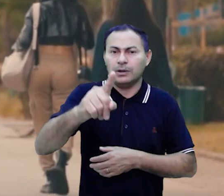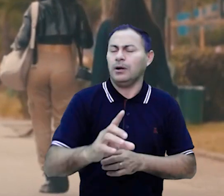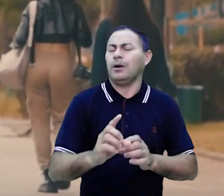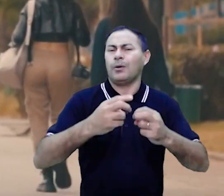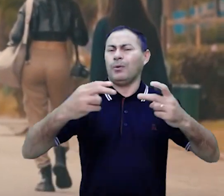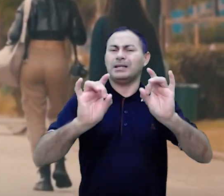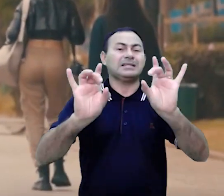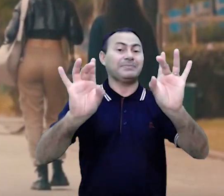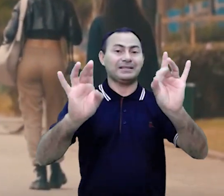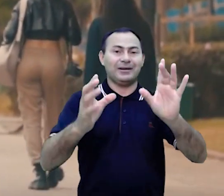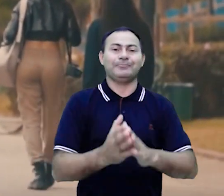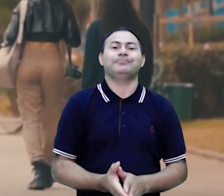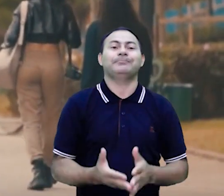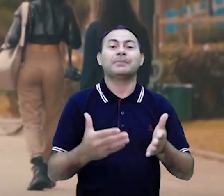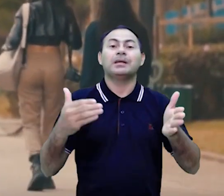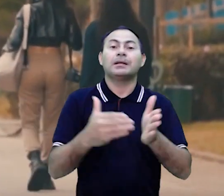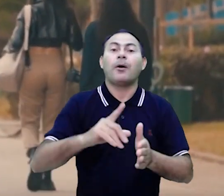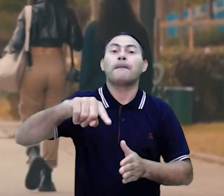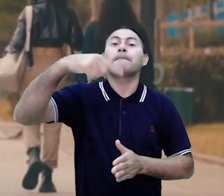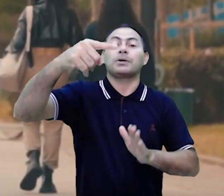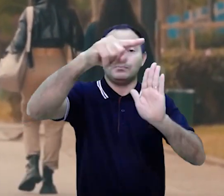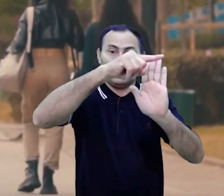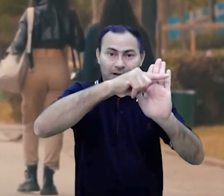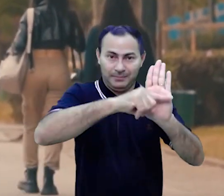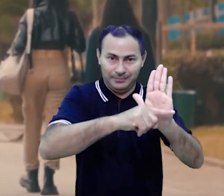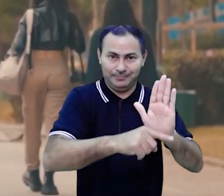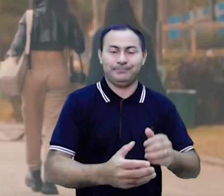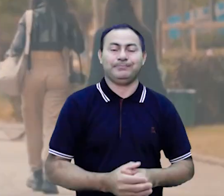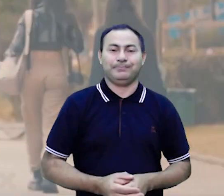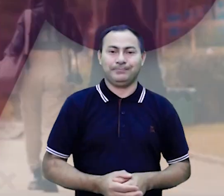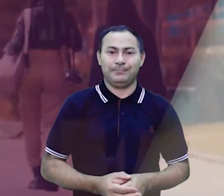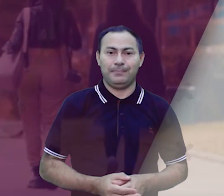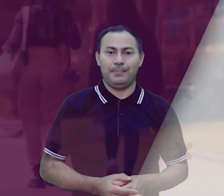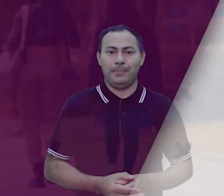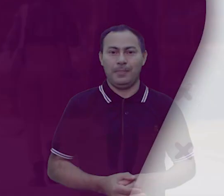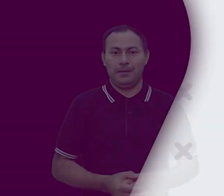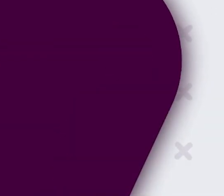para fazer coisas extraordinárias. Até o nosso próximo programa.